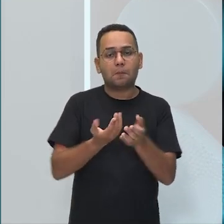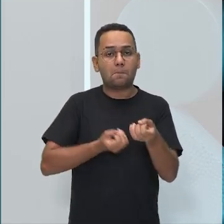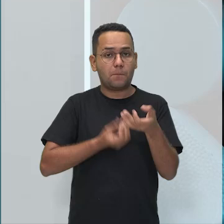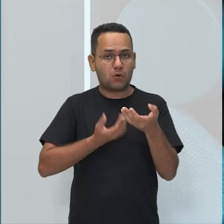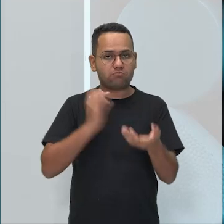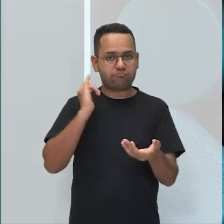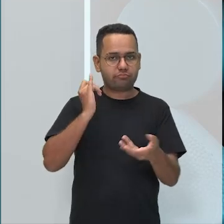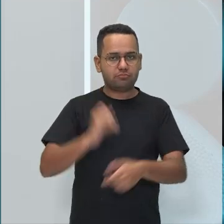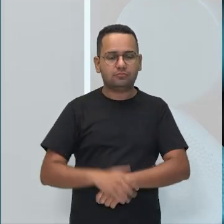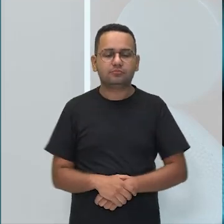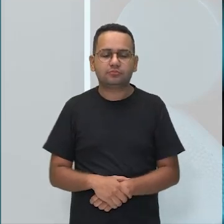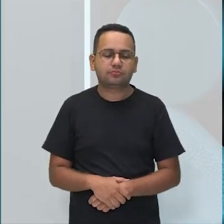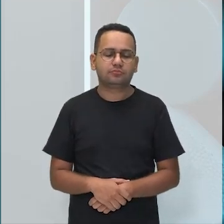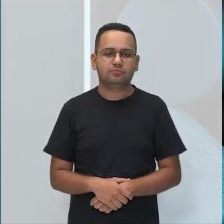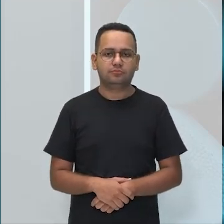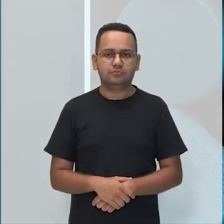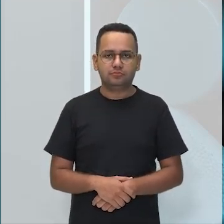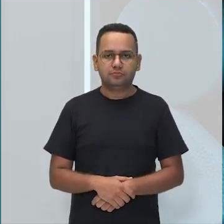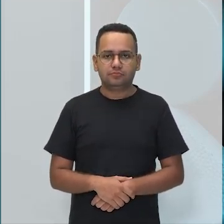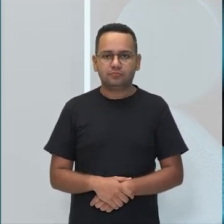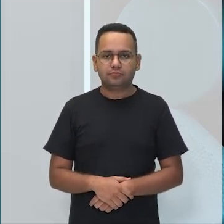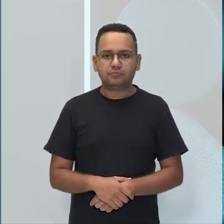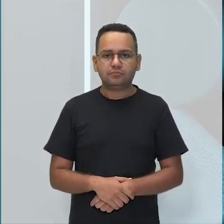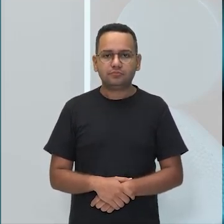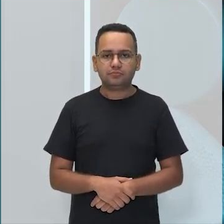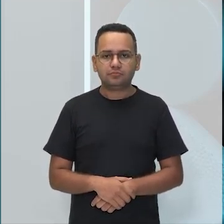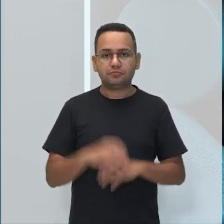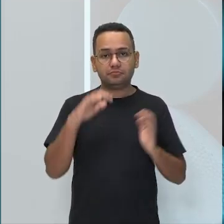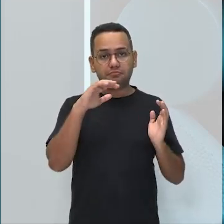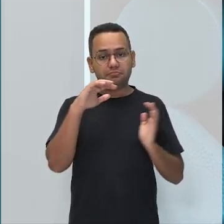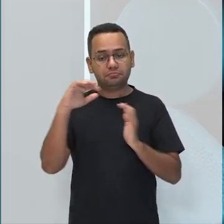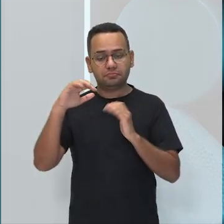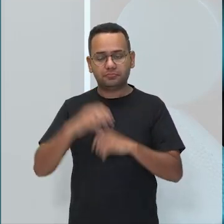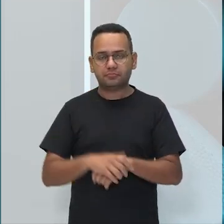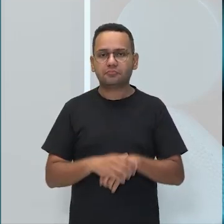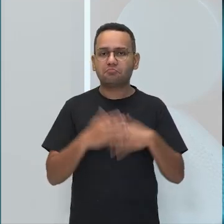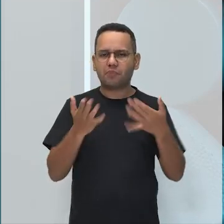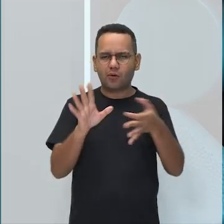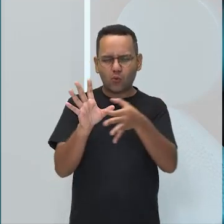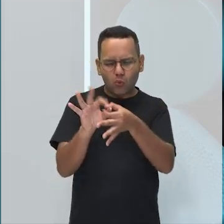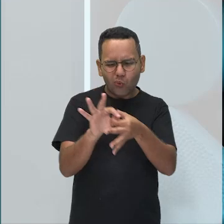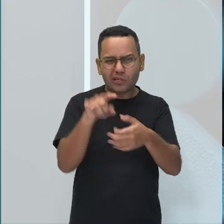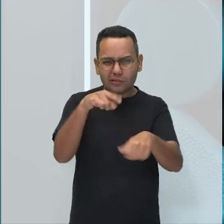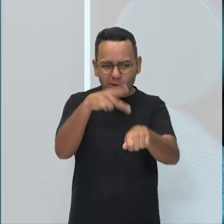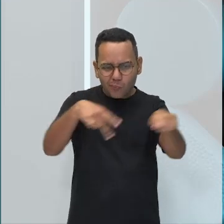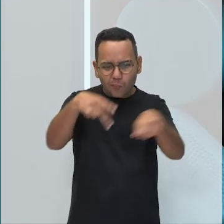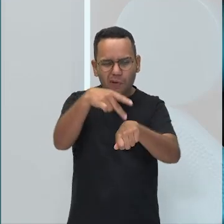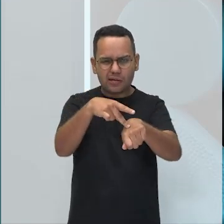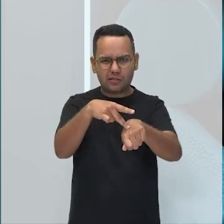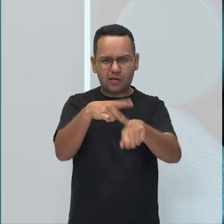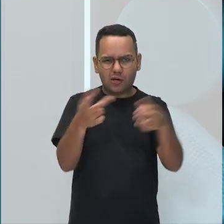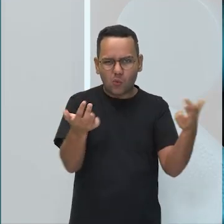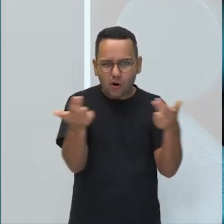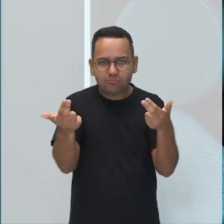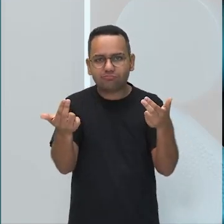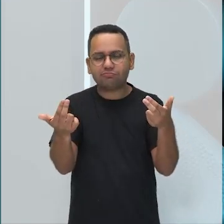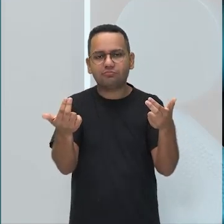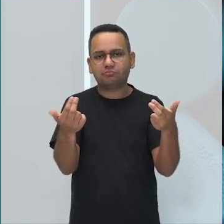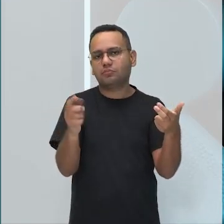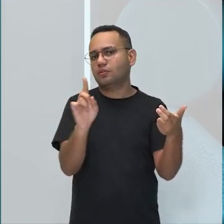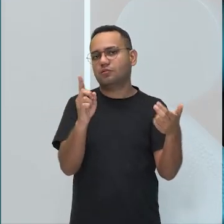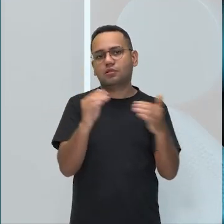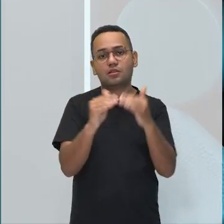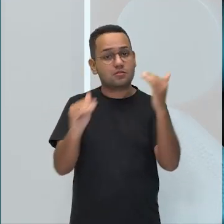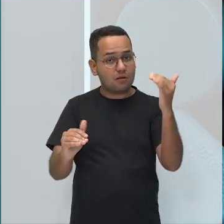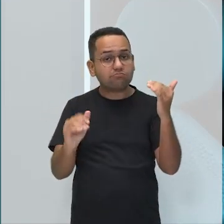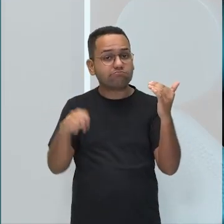ok? Além disso, nós temos um país que é desigual, certo? Nós vamos ter ali um